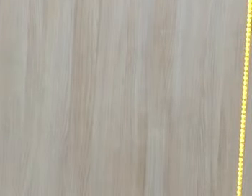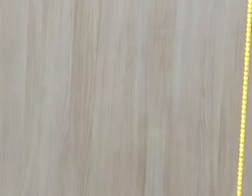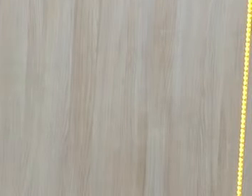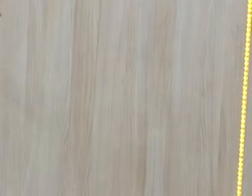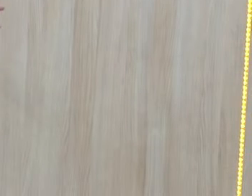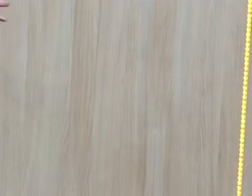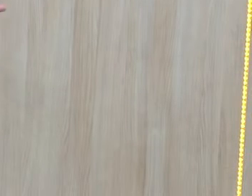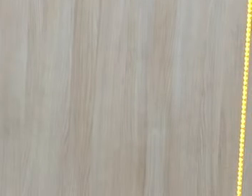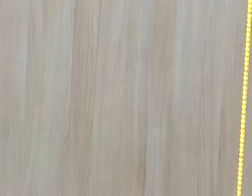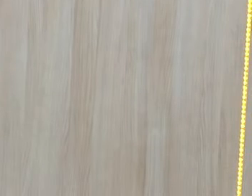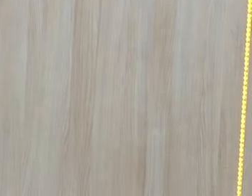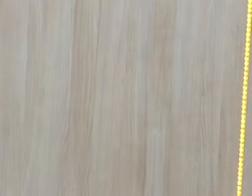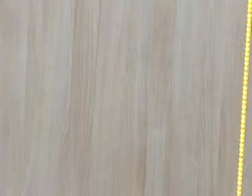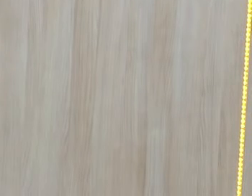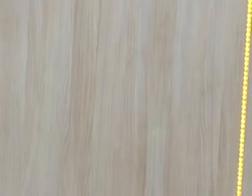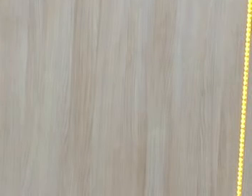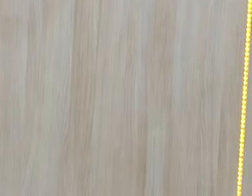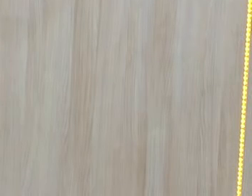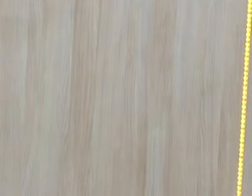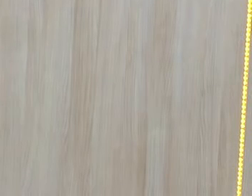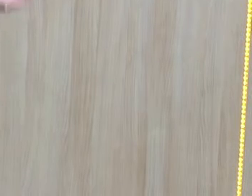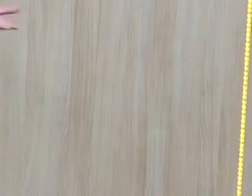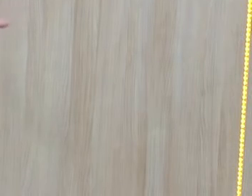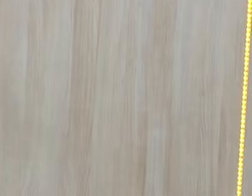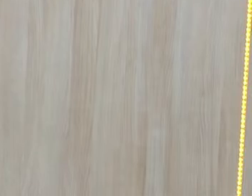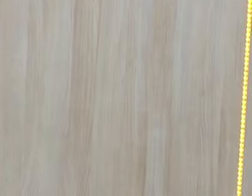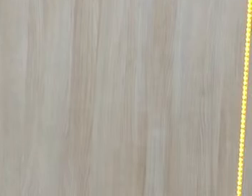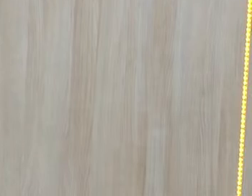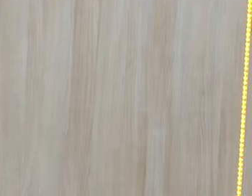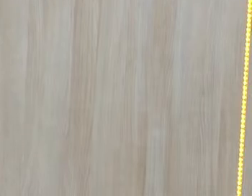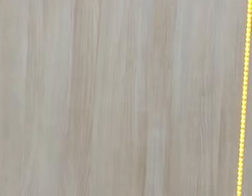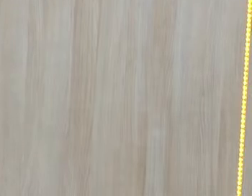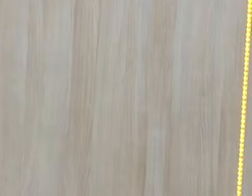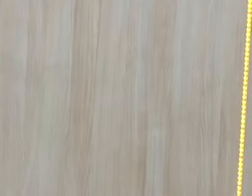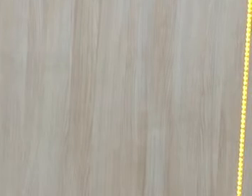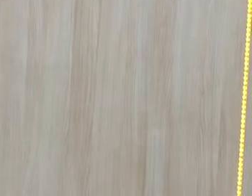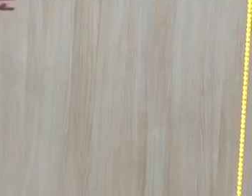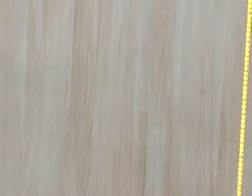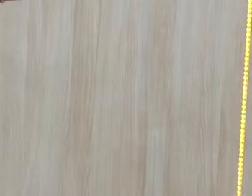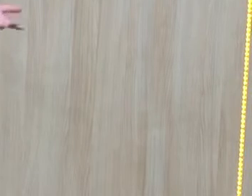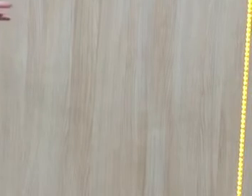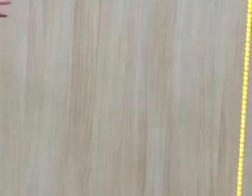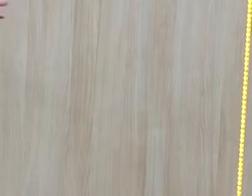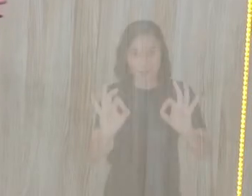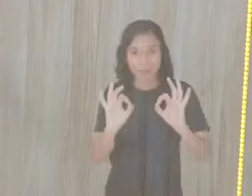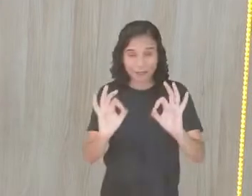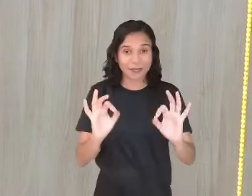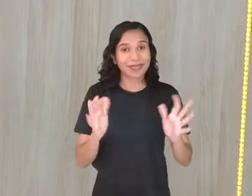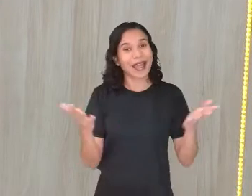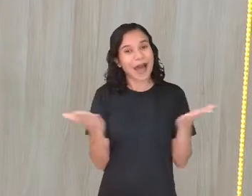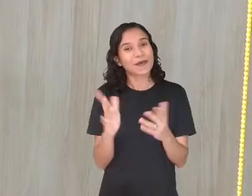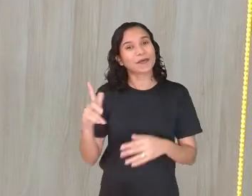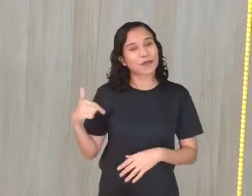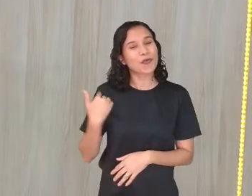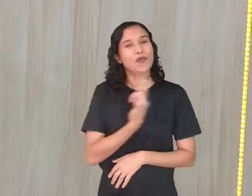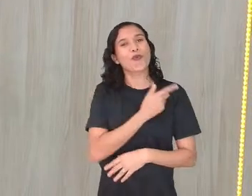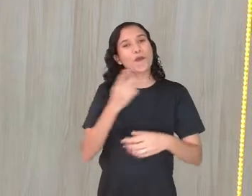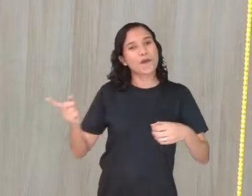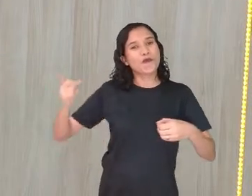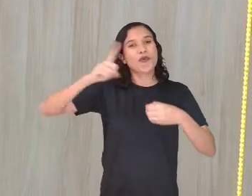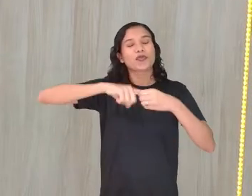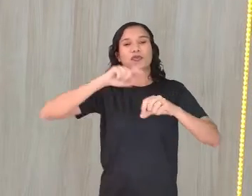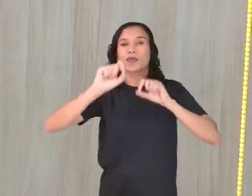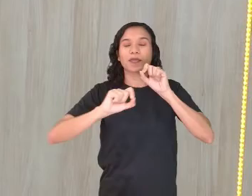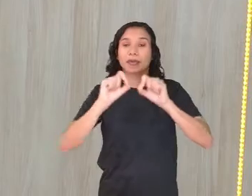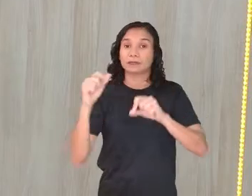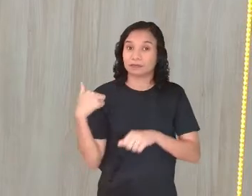o recesso, depois de ter descansado, dado aquela desacelerada, né? Isso mesmo. Estamos voltando aqui para a